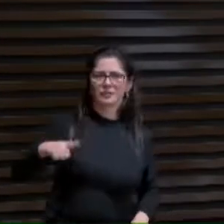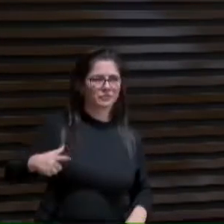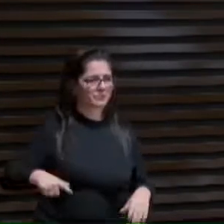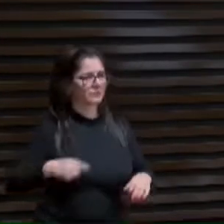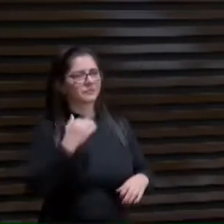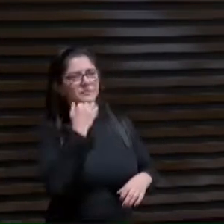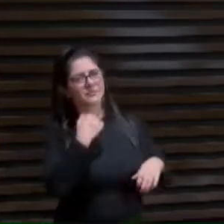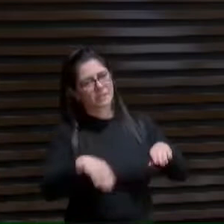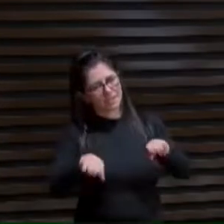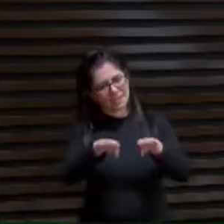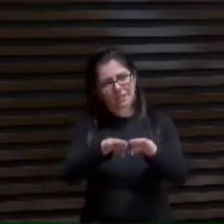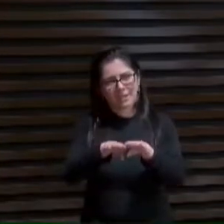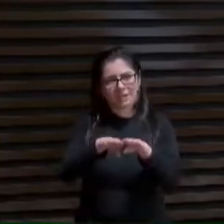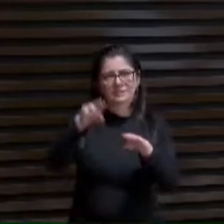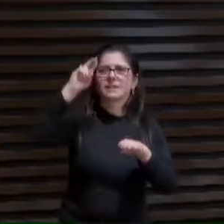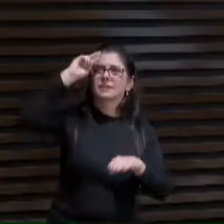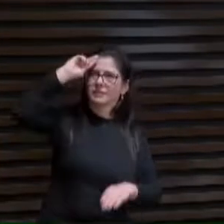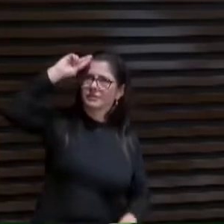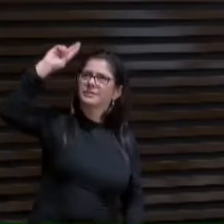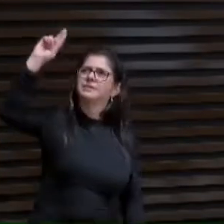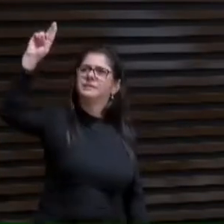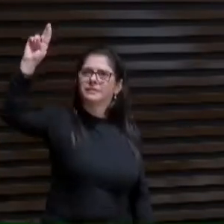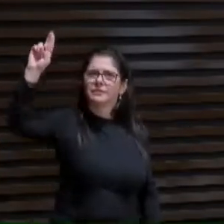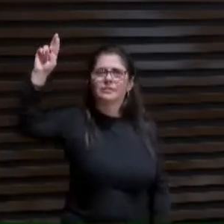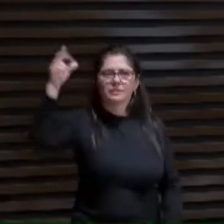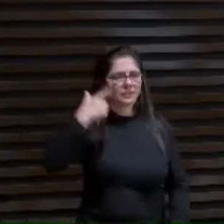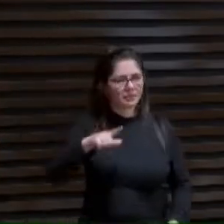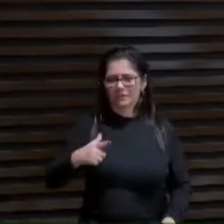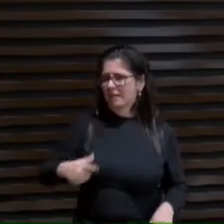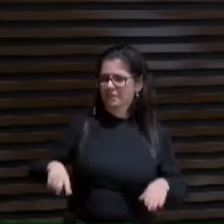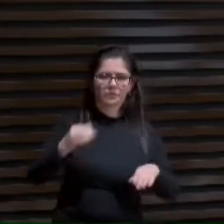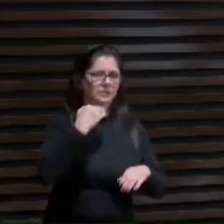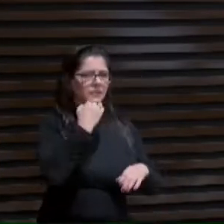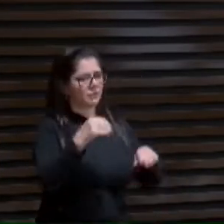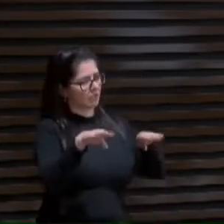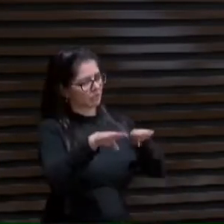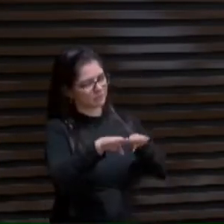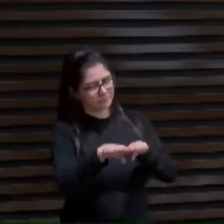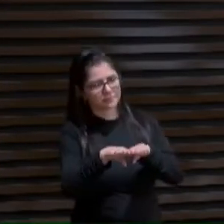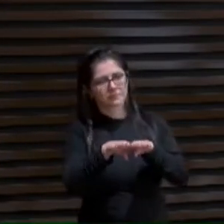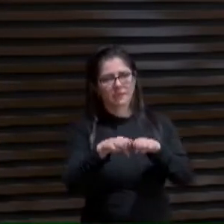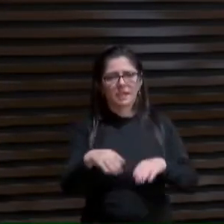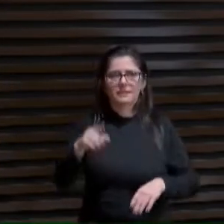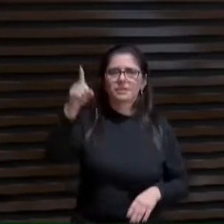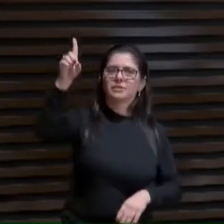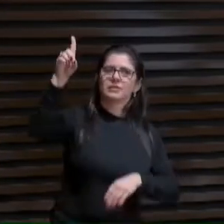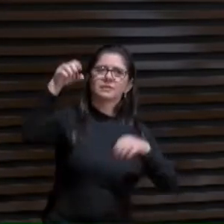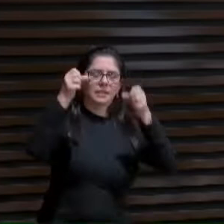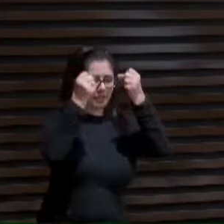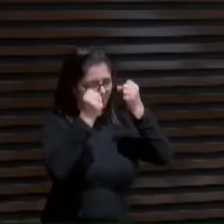igual. Ao Senhor não há outro igual. Ele é